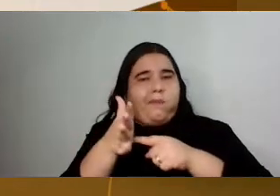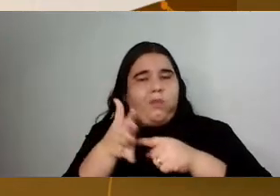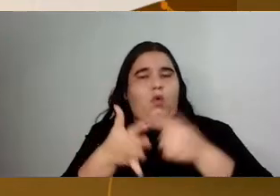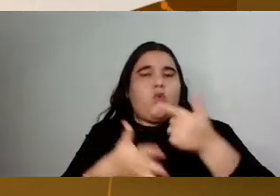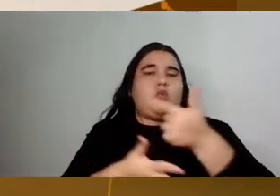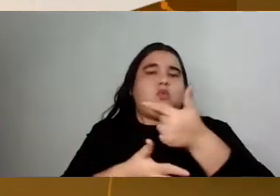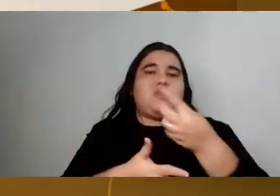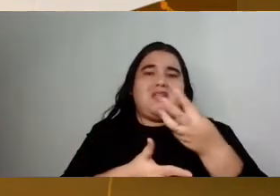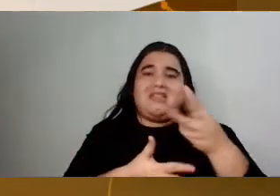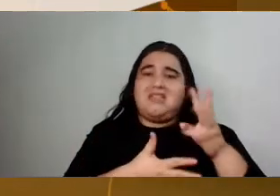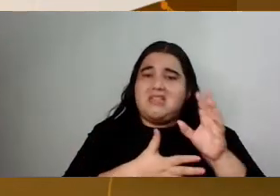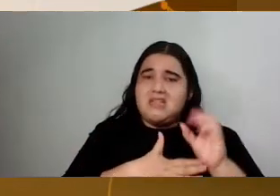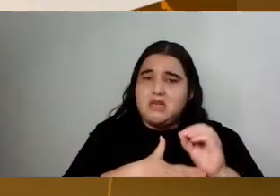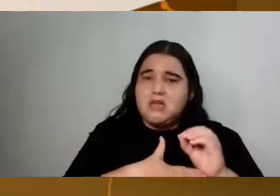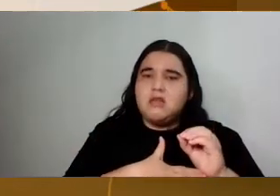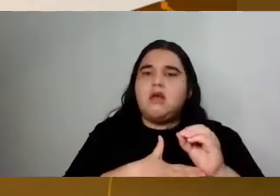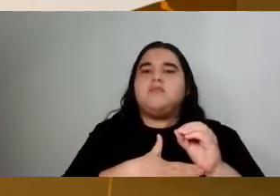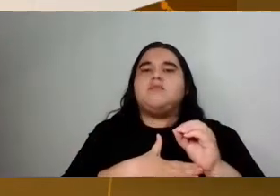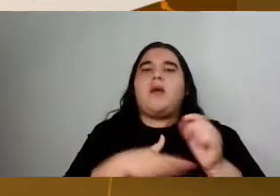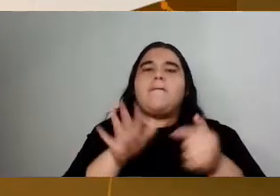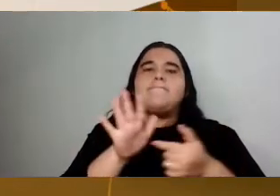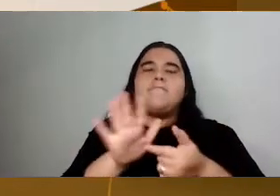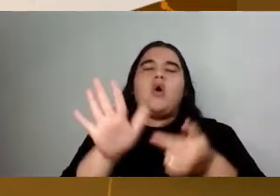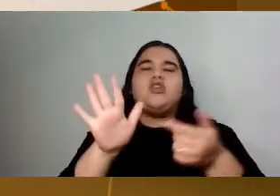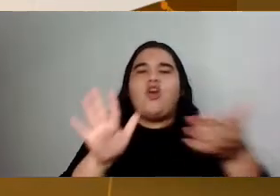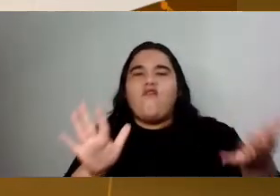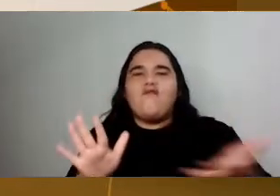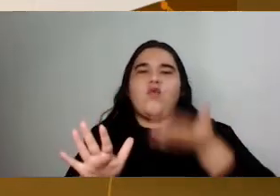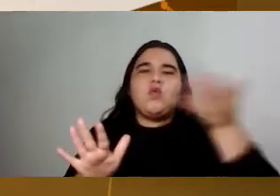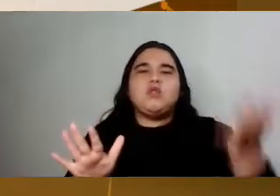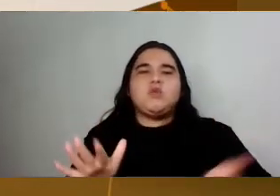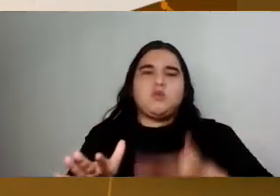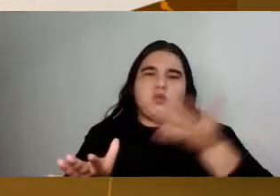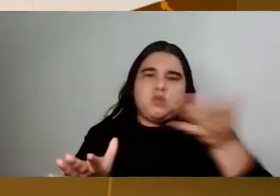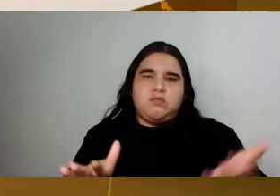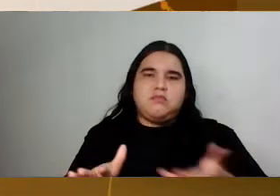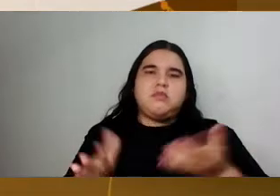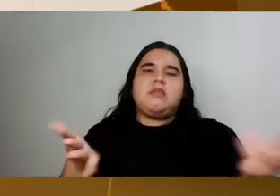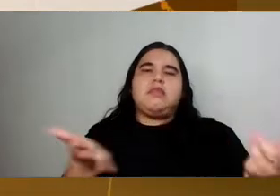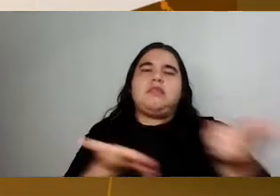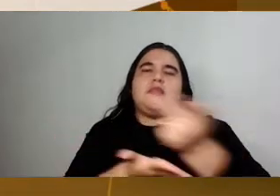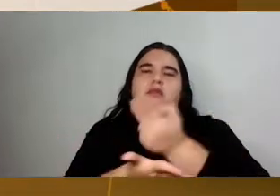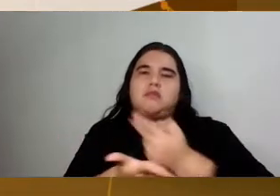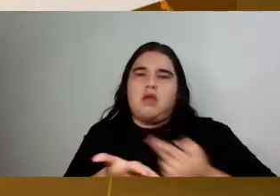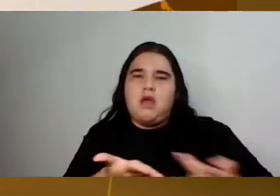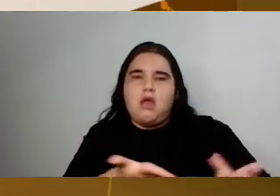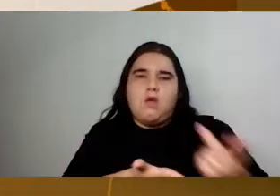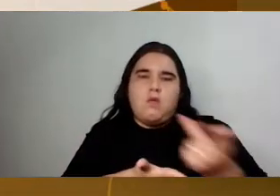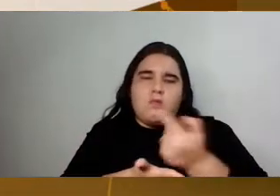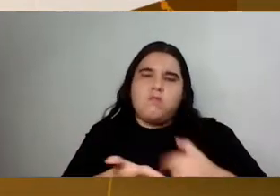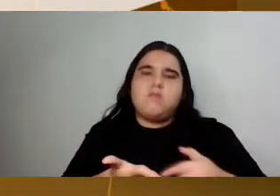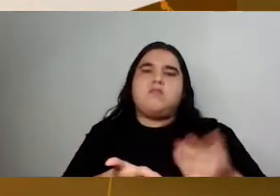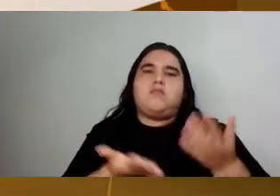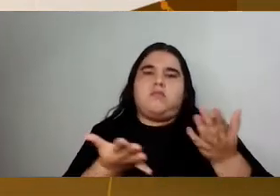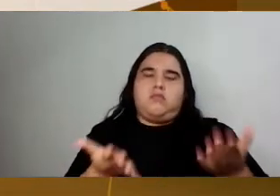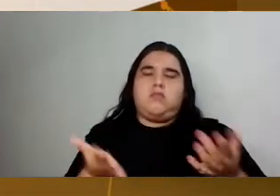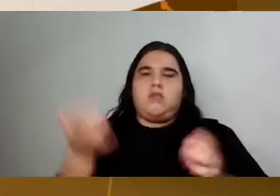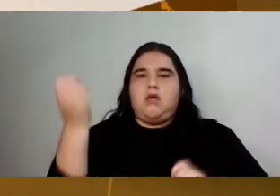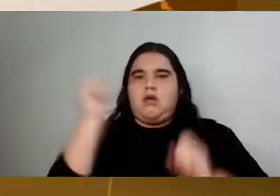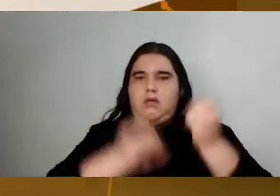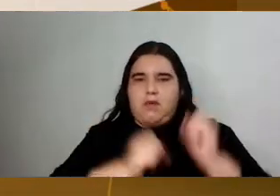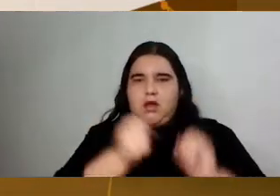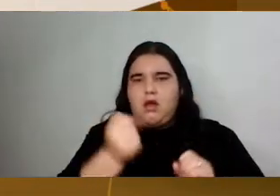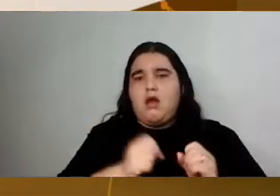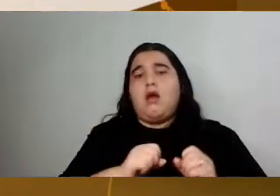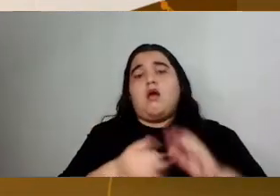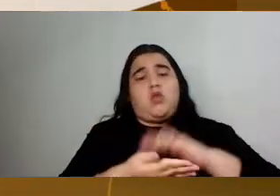que mostra o fluxo dessa máquina, né? Isso aqui nós temos essa mesma tela, nós podemos vê-la pelo notebook,